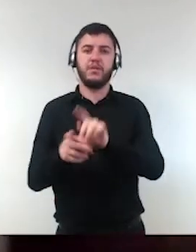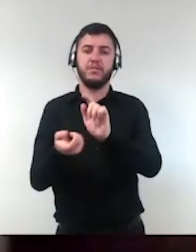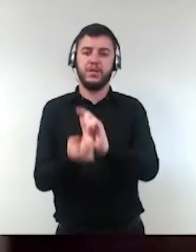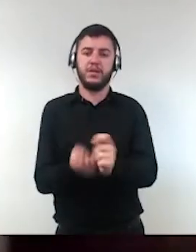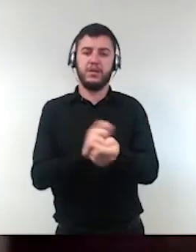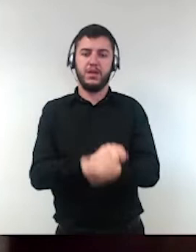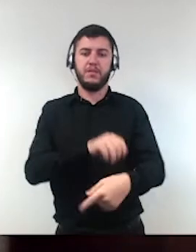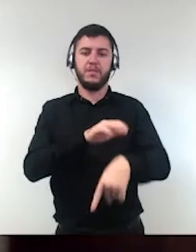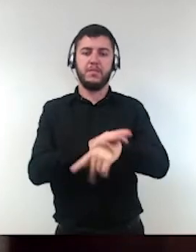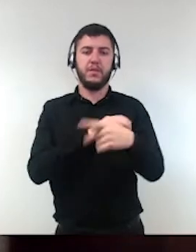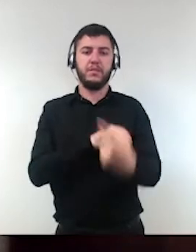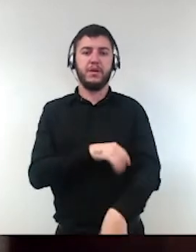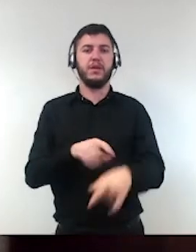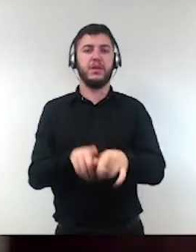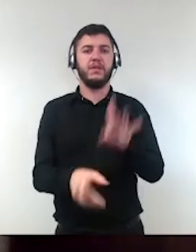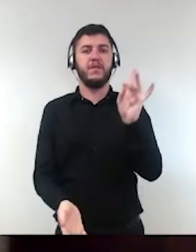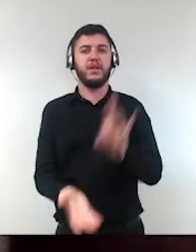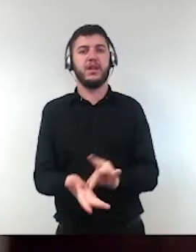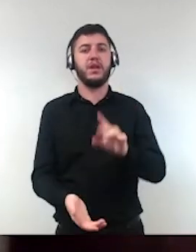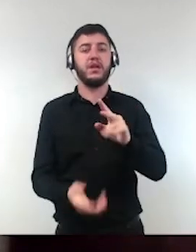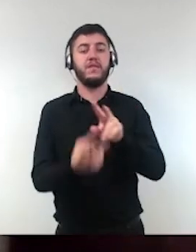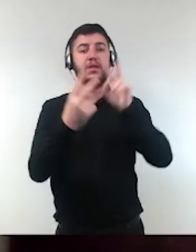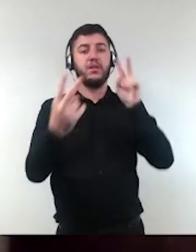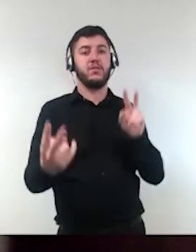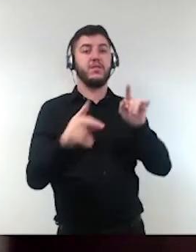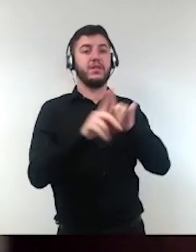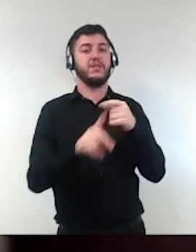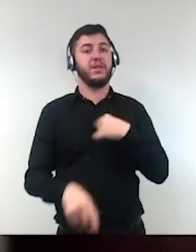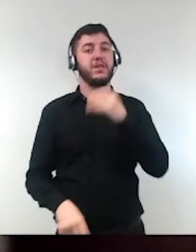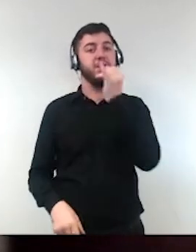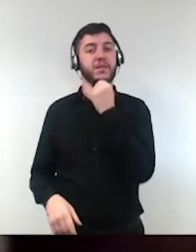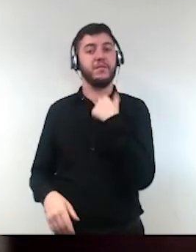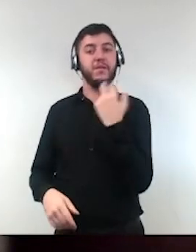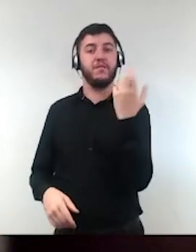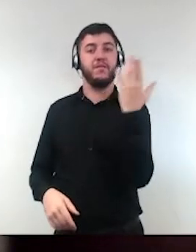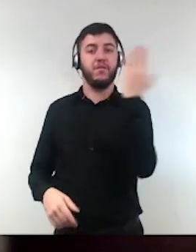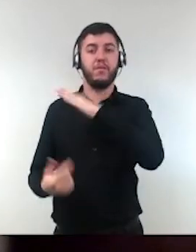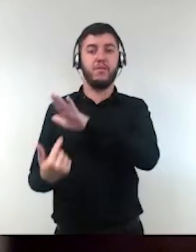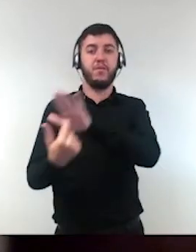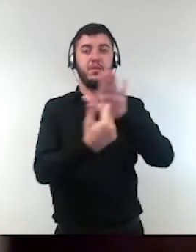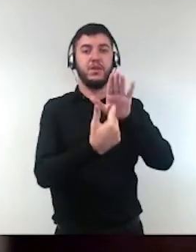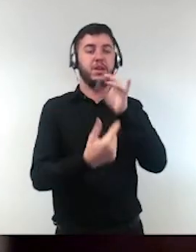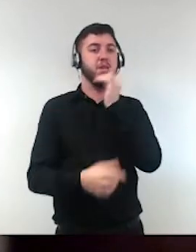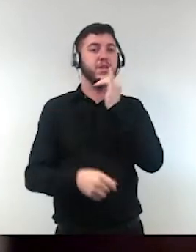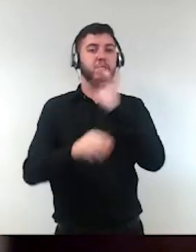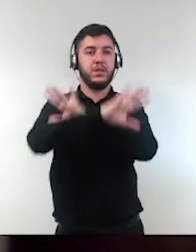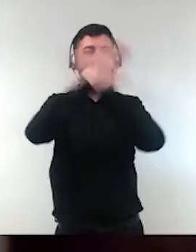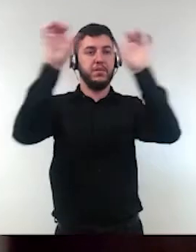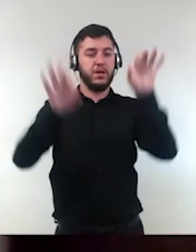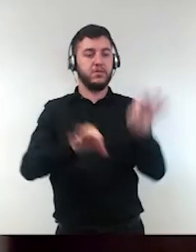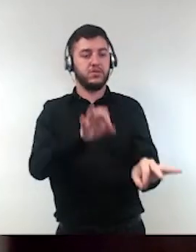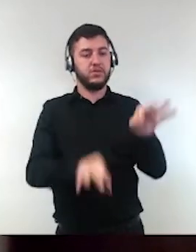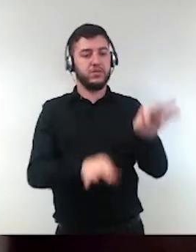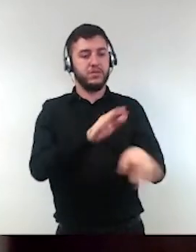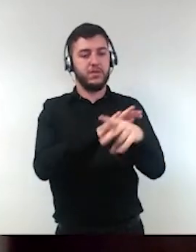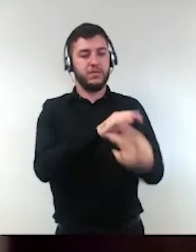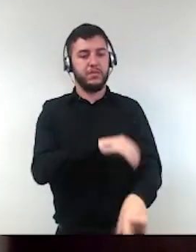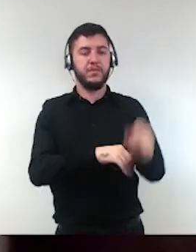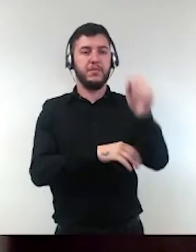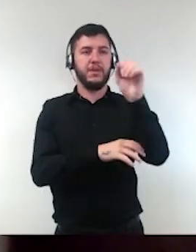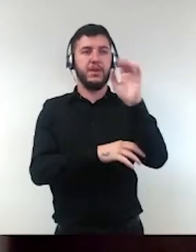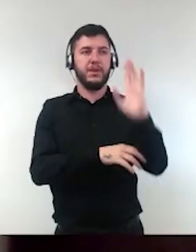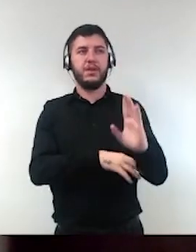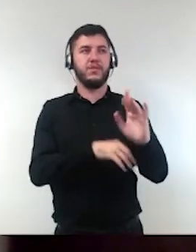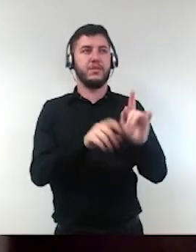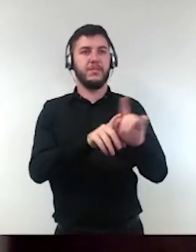à realidade virtual. E eu dou muito como exemplo o maior tribunal de justiça do país, que é o Tribunal de Justiça de São